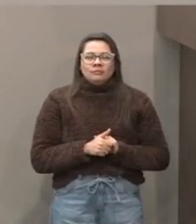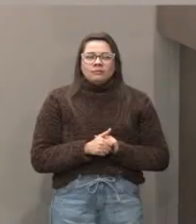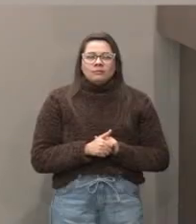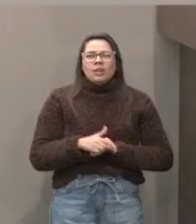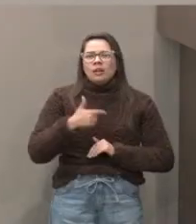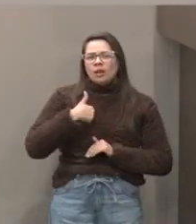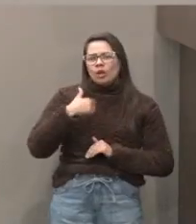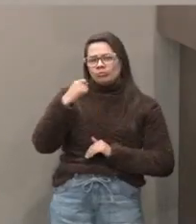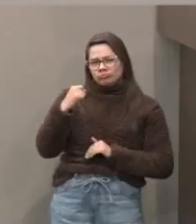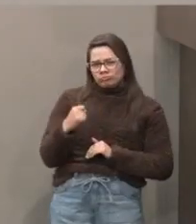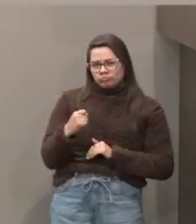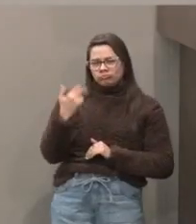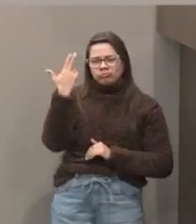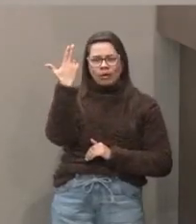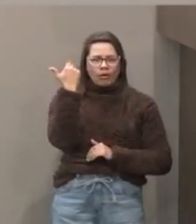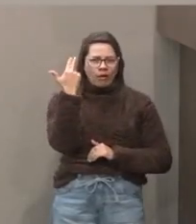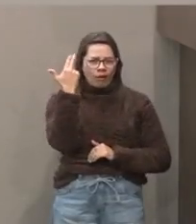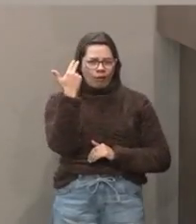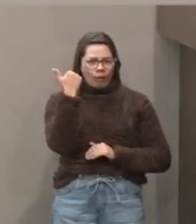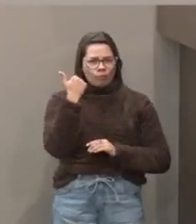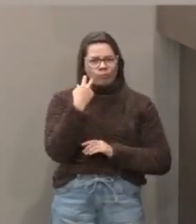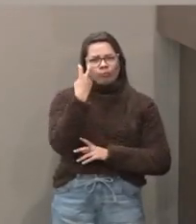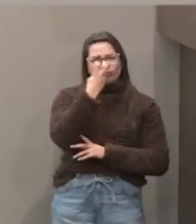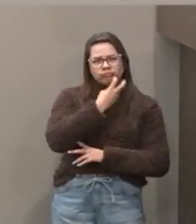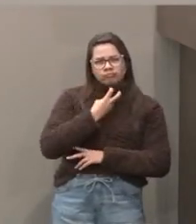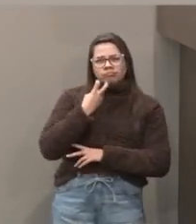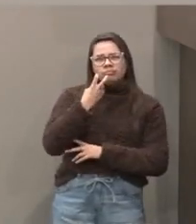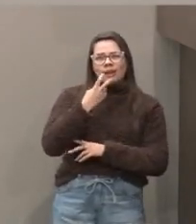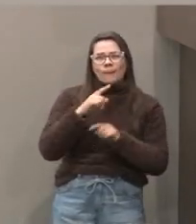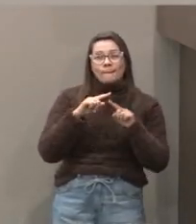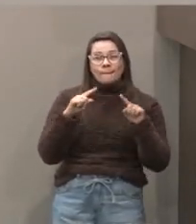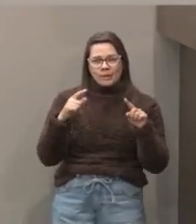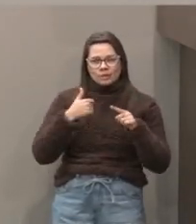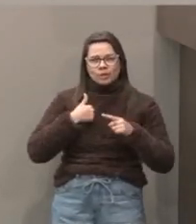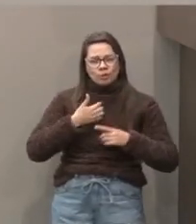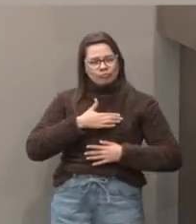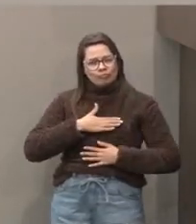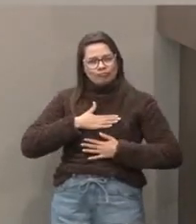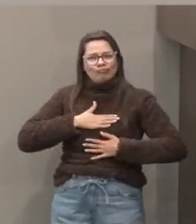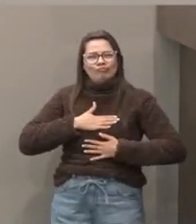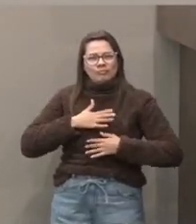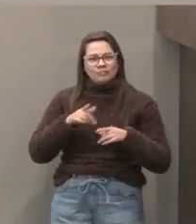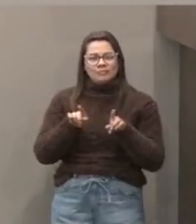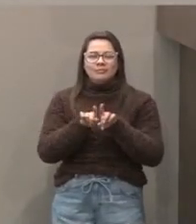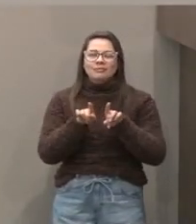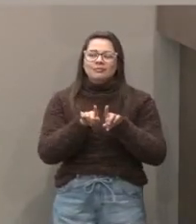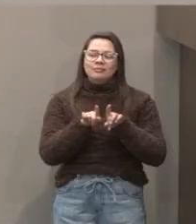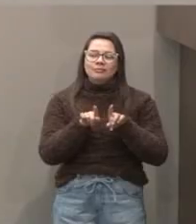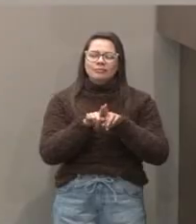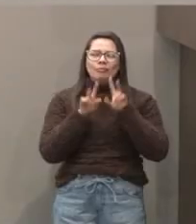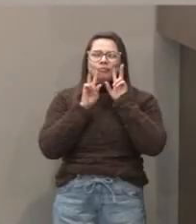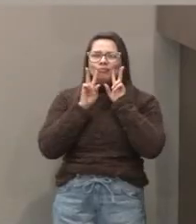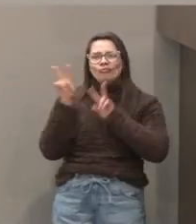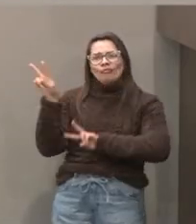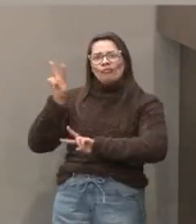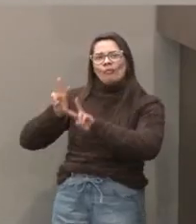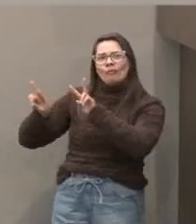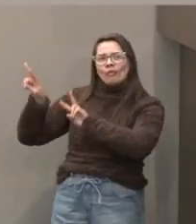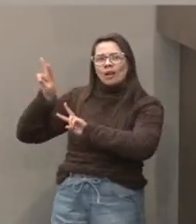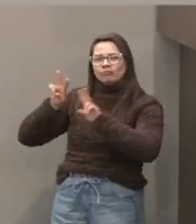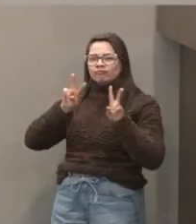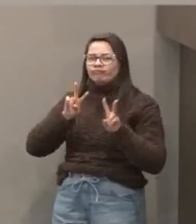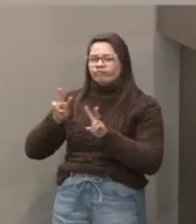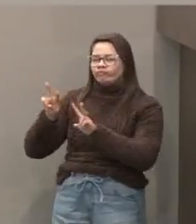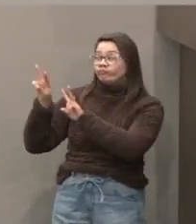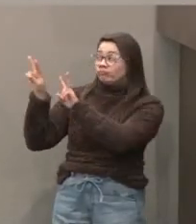poderia, naturalmente, ser oral, mas eu gosto de ser também visual. E eu gostaria